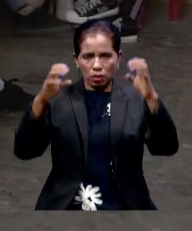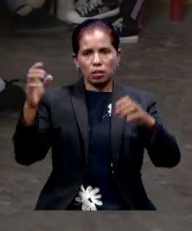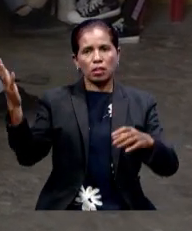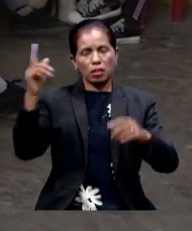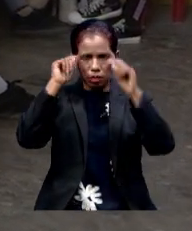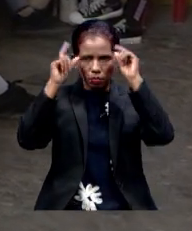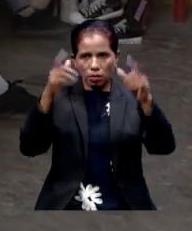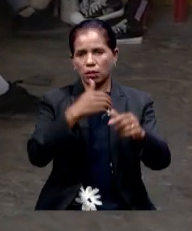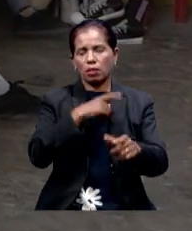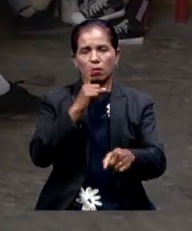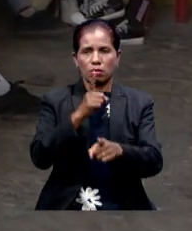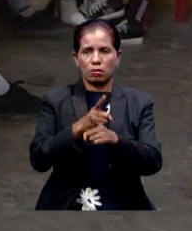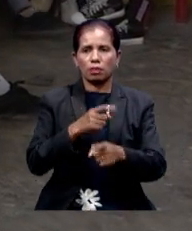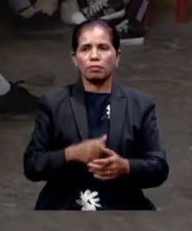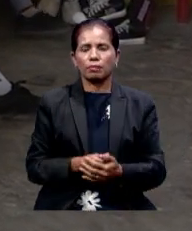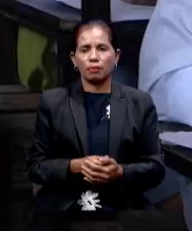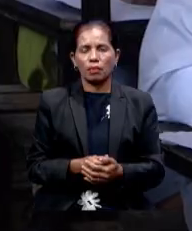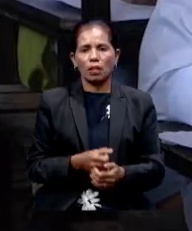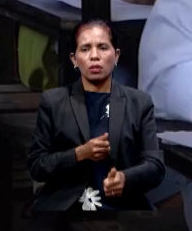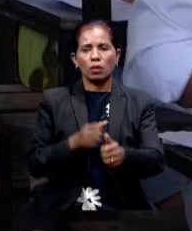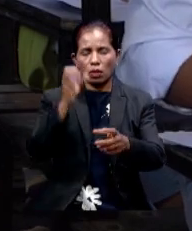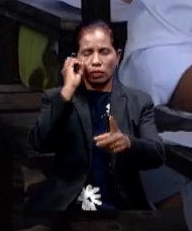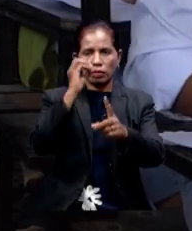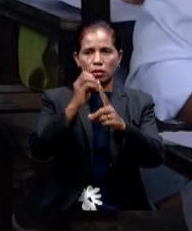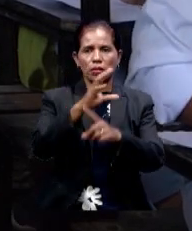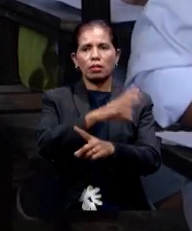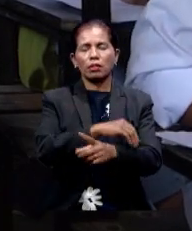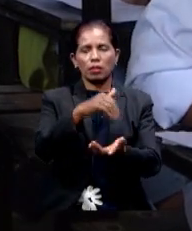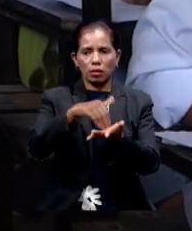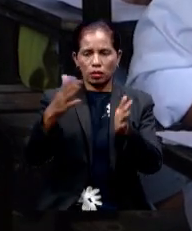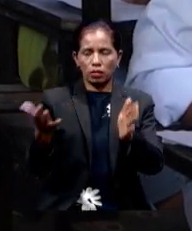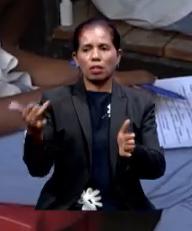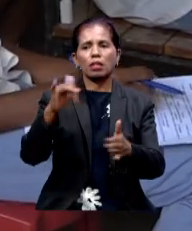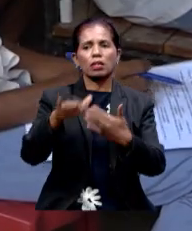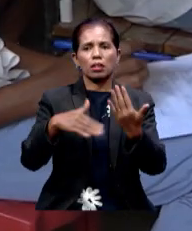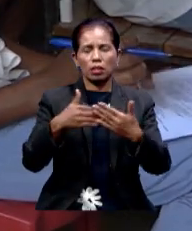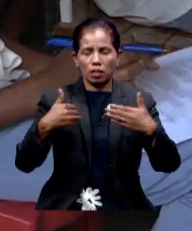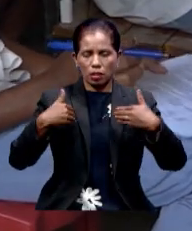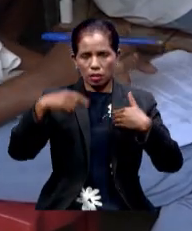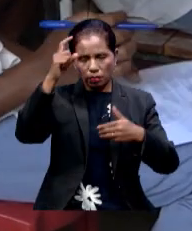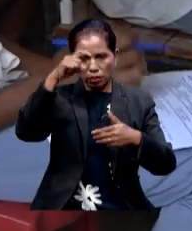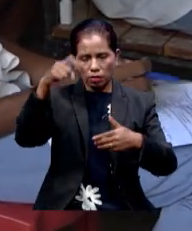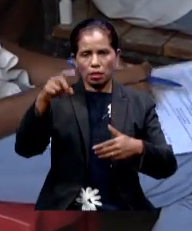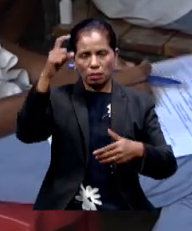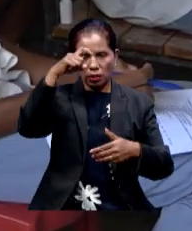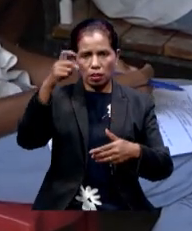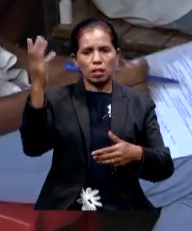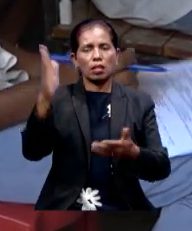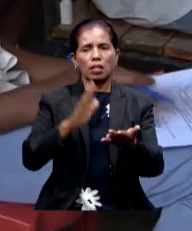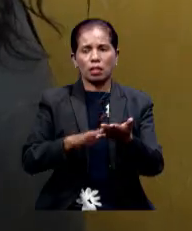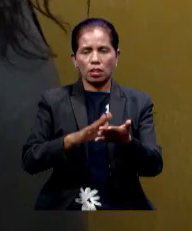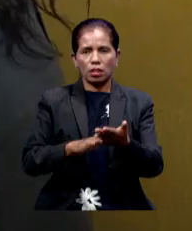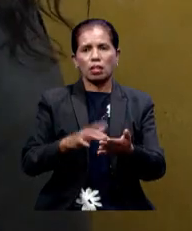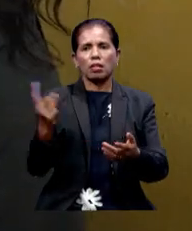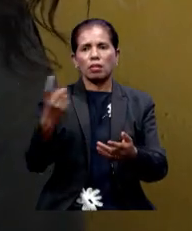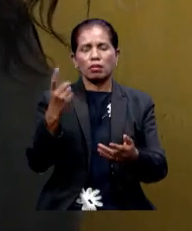sedauk rigoroso. Tuir na observação durante ne, estudante sira nebe mak ia capacidade intelectual e escola, não sempre